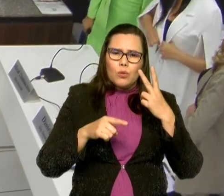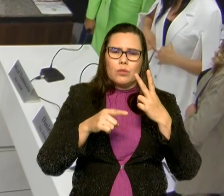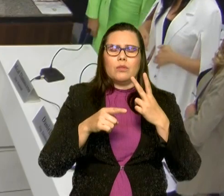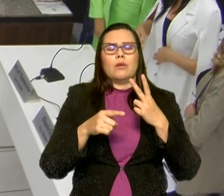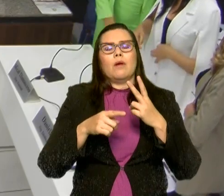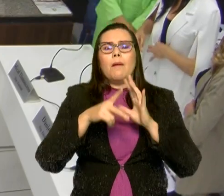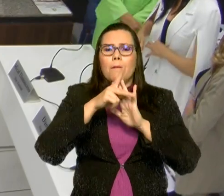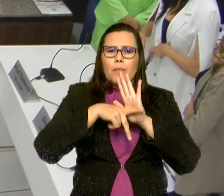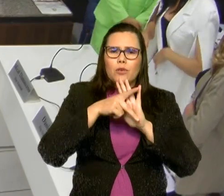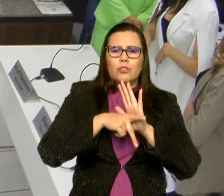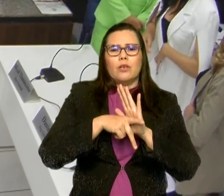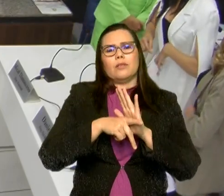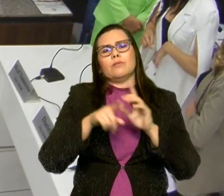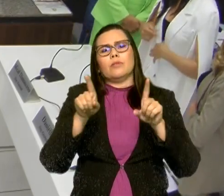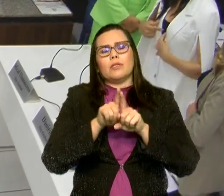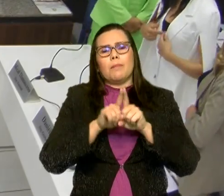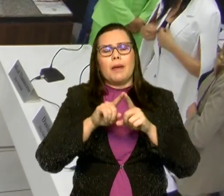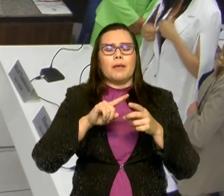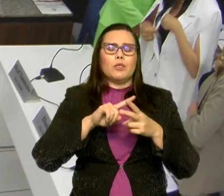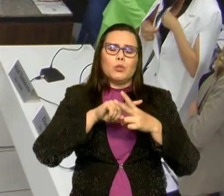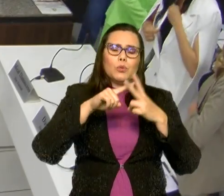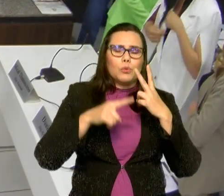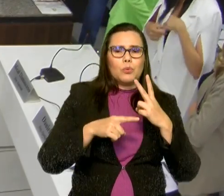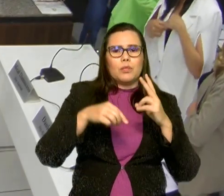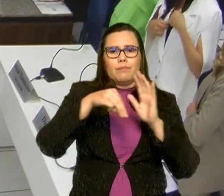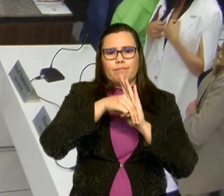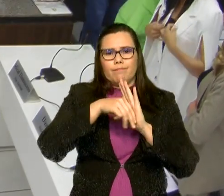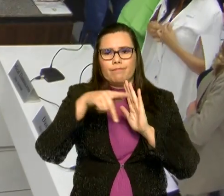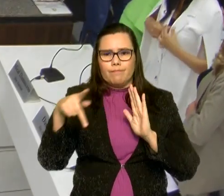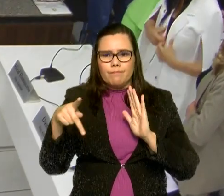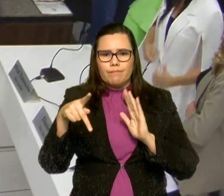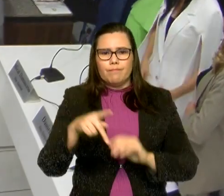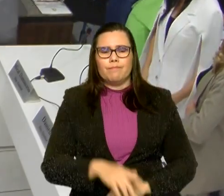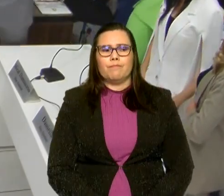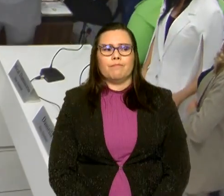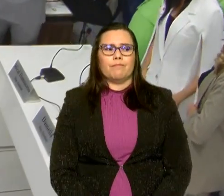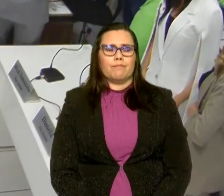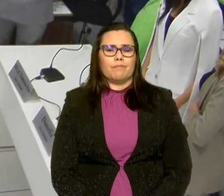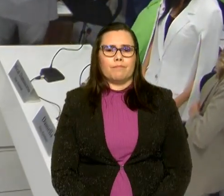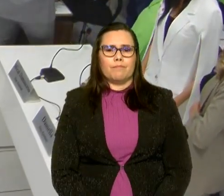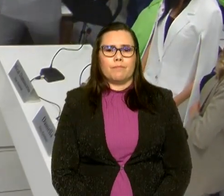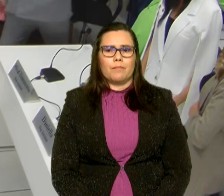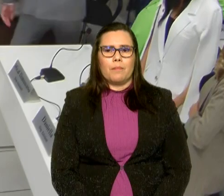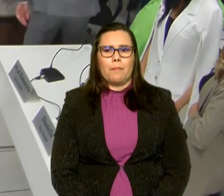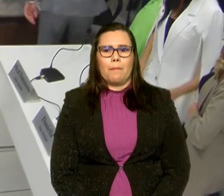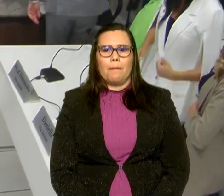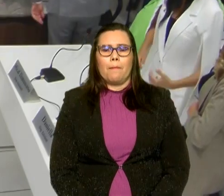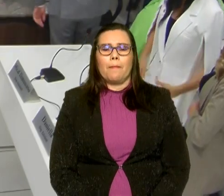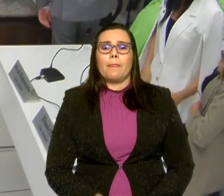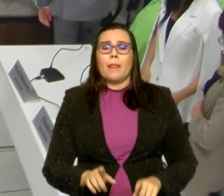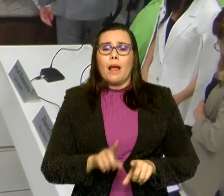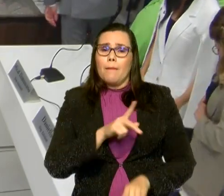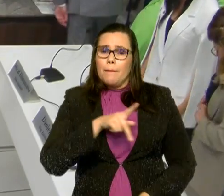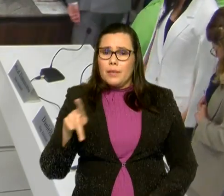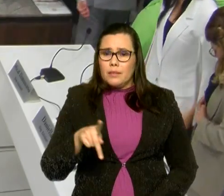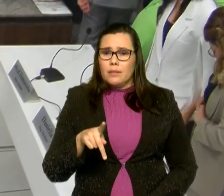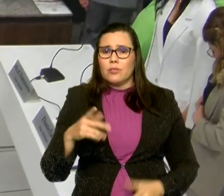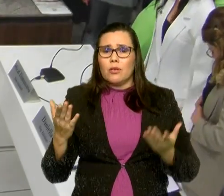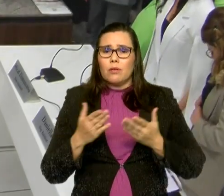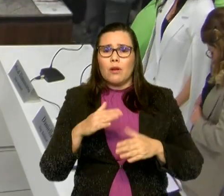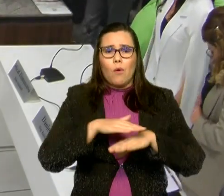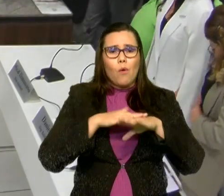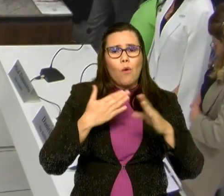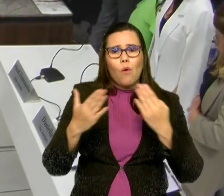provisórias. O presidente agora está só conversando com todos que participaram dessa sessão